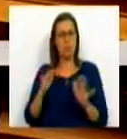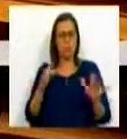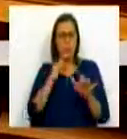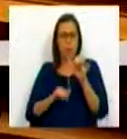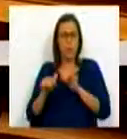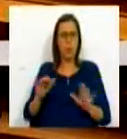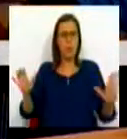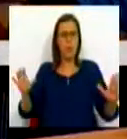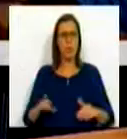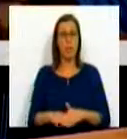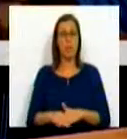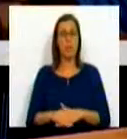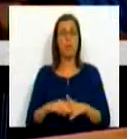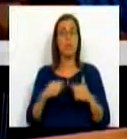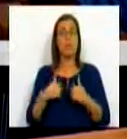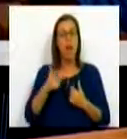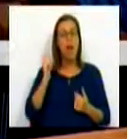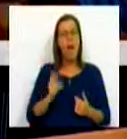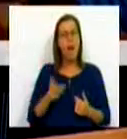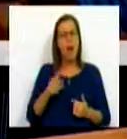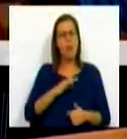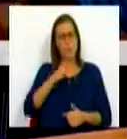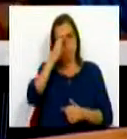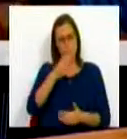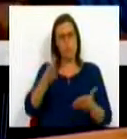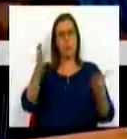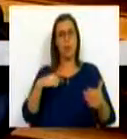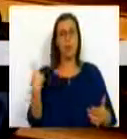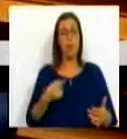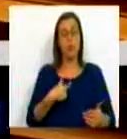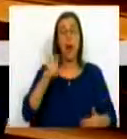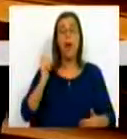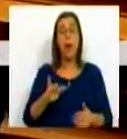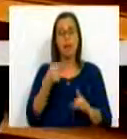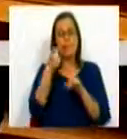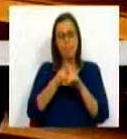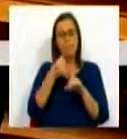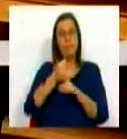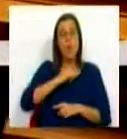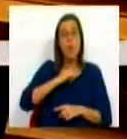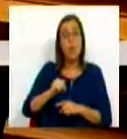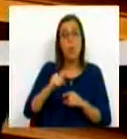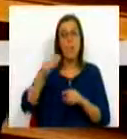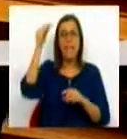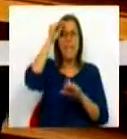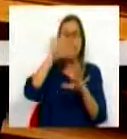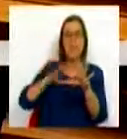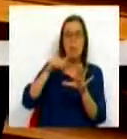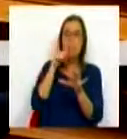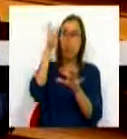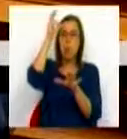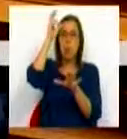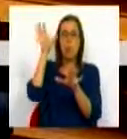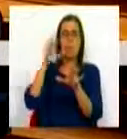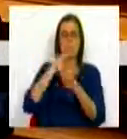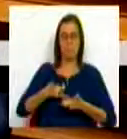enorme retrocesso. Andámos anos, e o senhor sabe, todos, andámos anos a lutar contra o conceito de interioridade, que